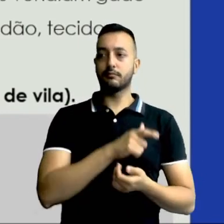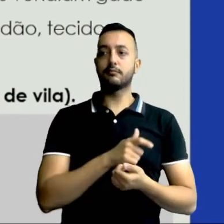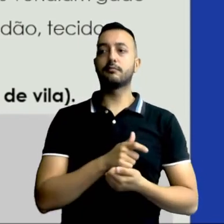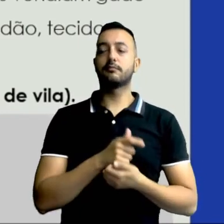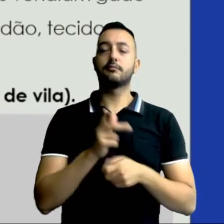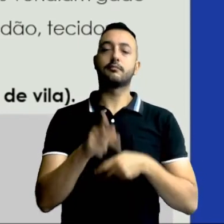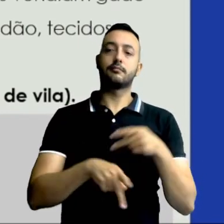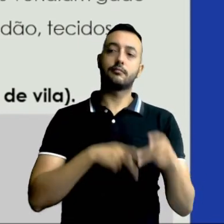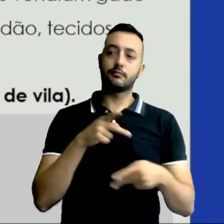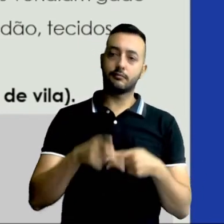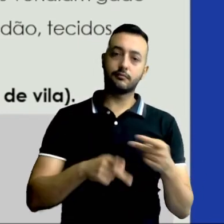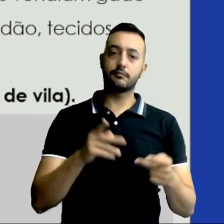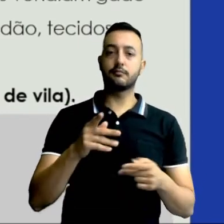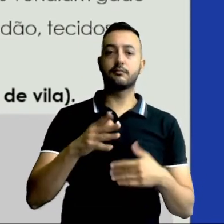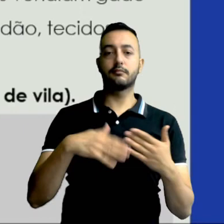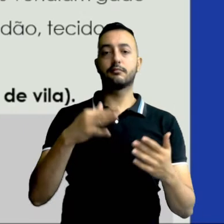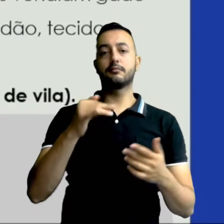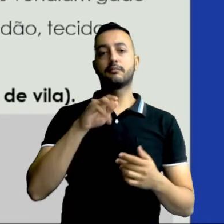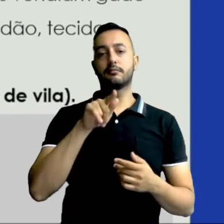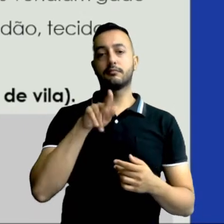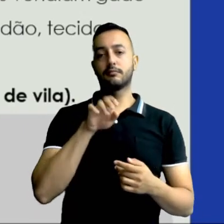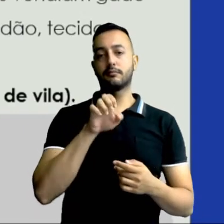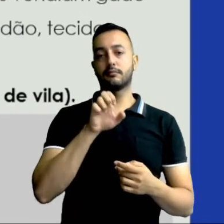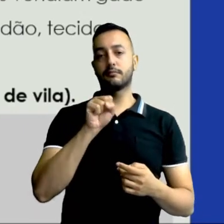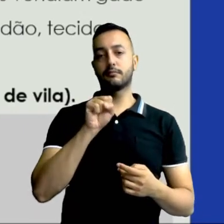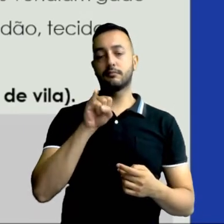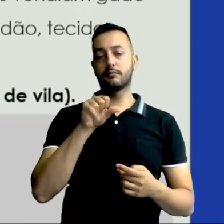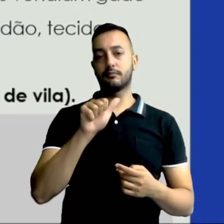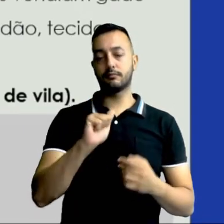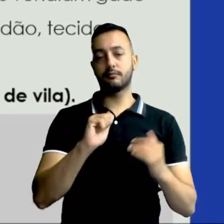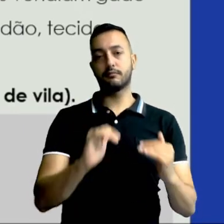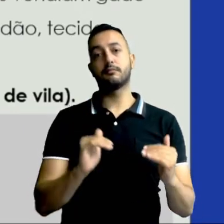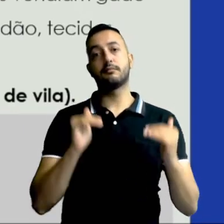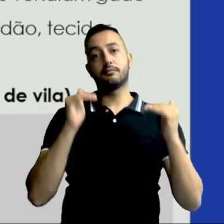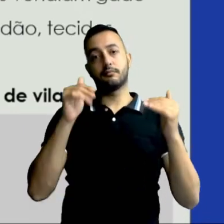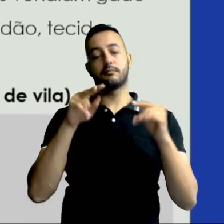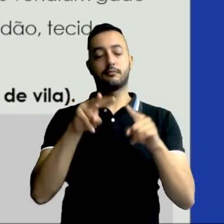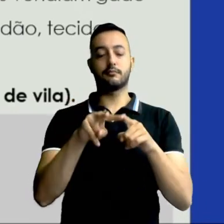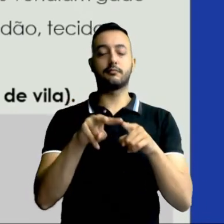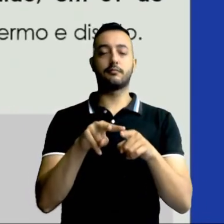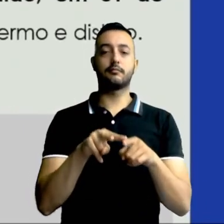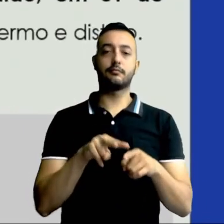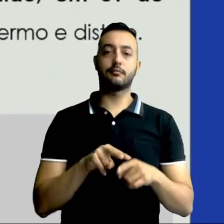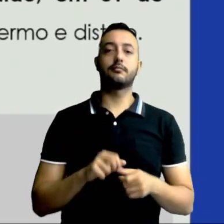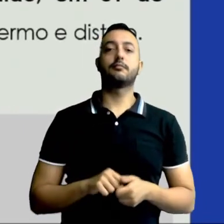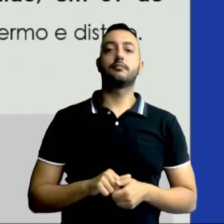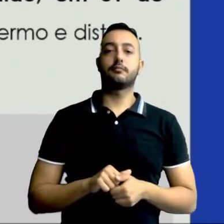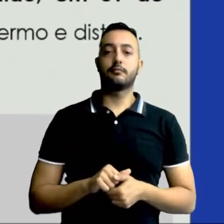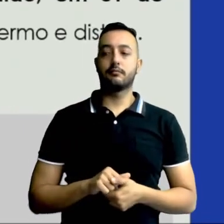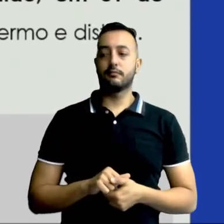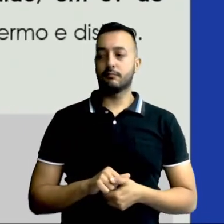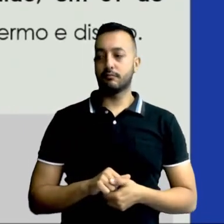de povoado da Freguesia ou seja elevado a categoria de vila